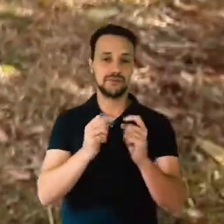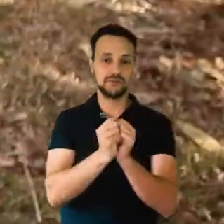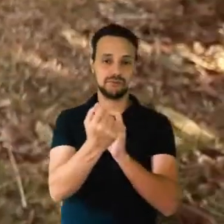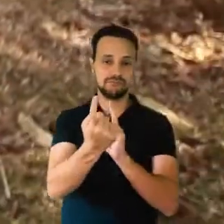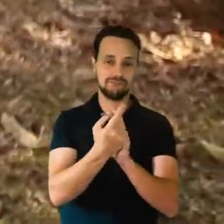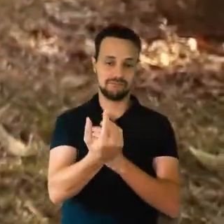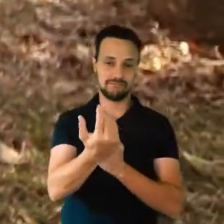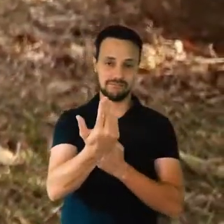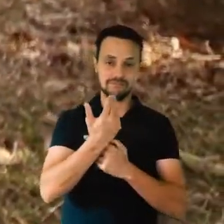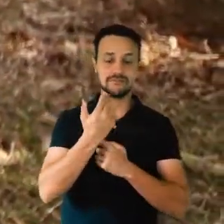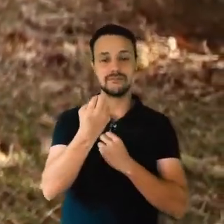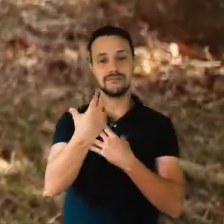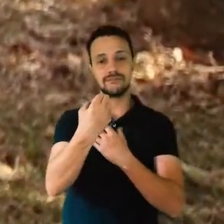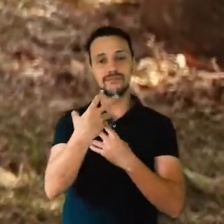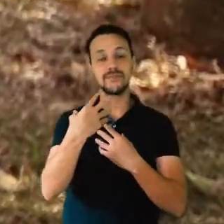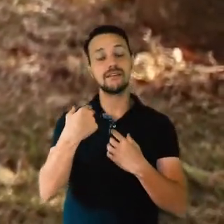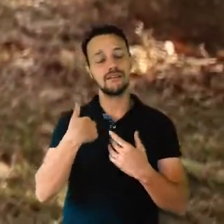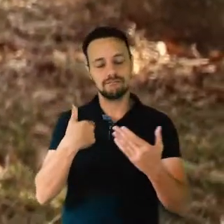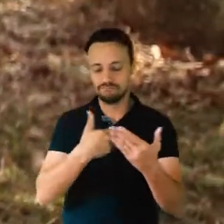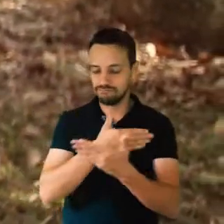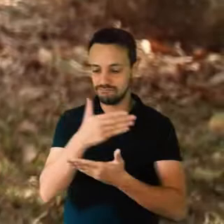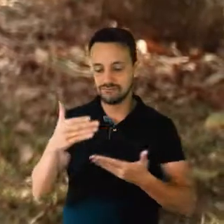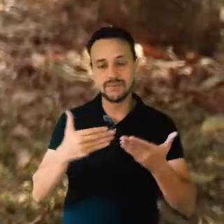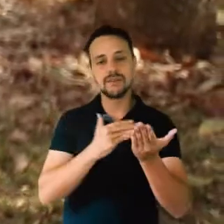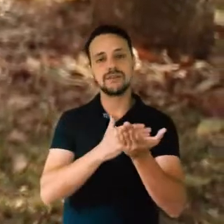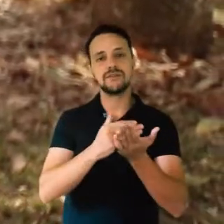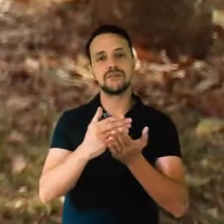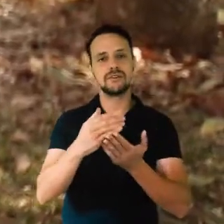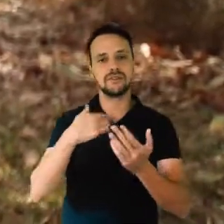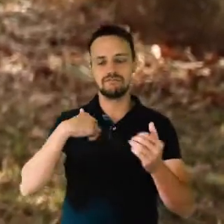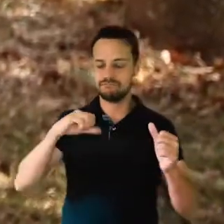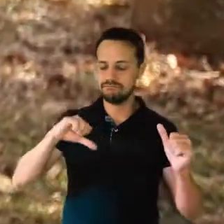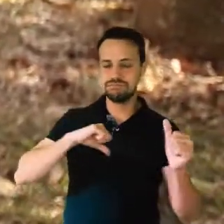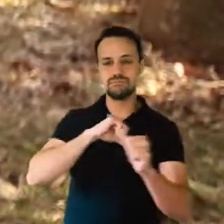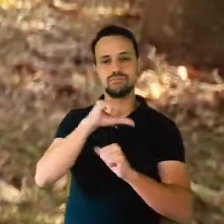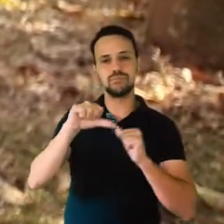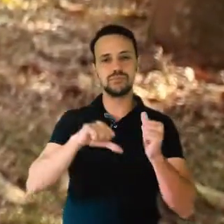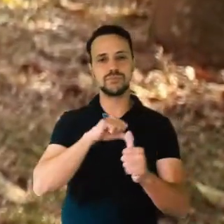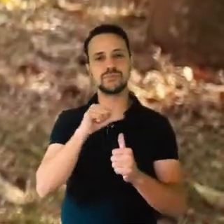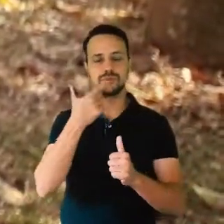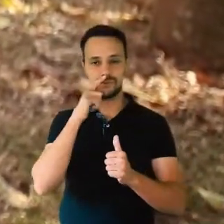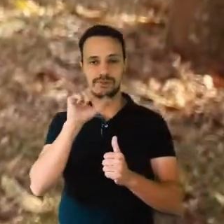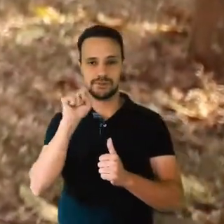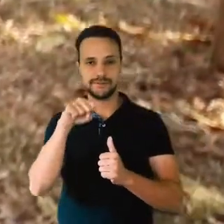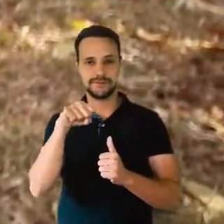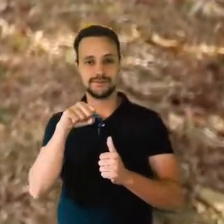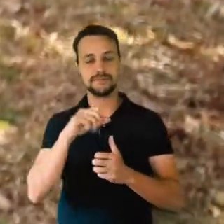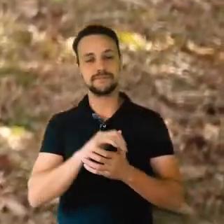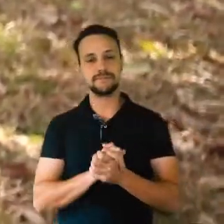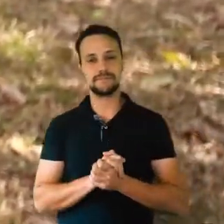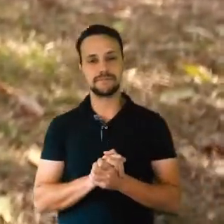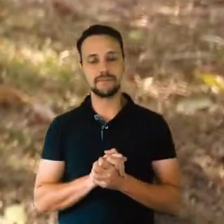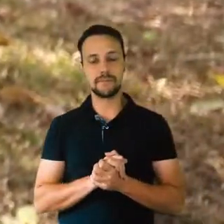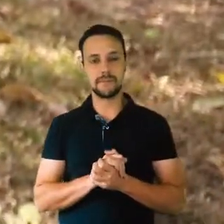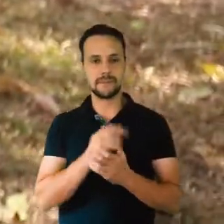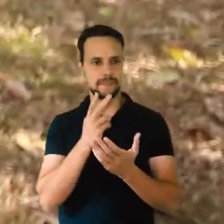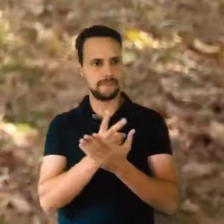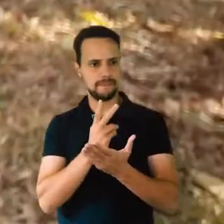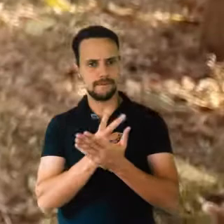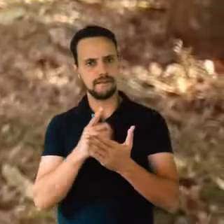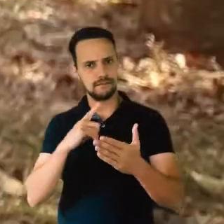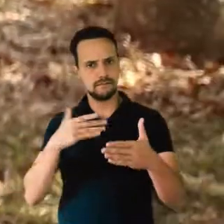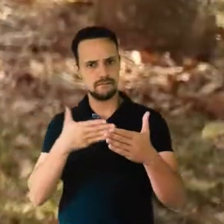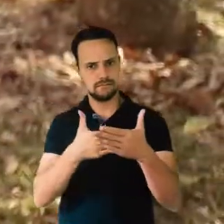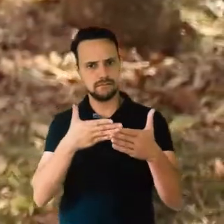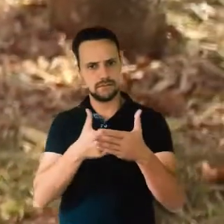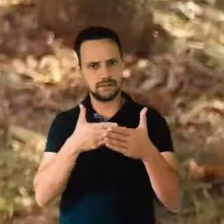paciente, isso dá abertura e eu consigo bastante mudança com isso. Né? Sem